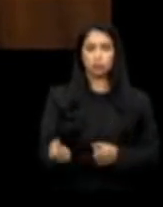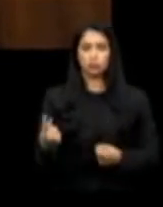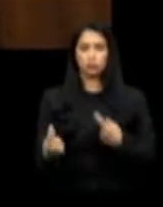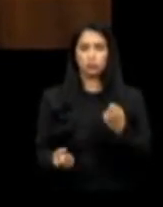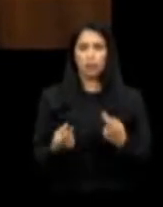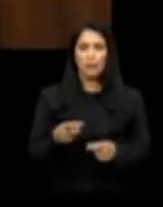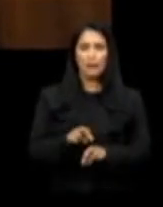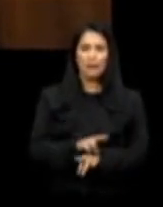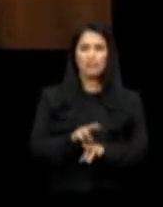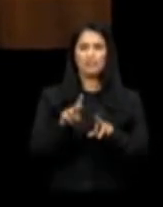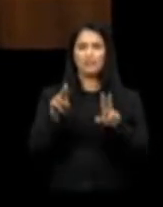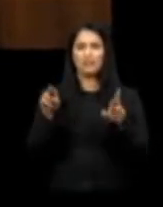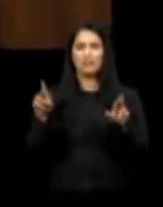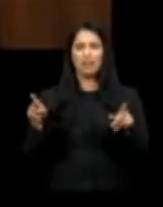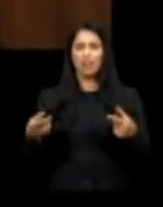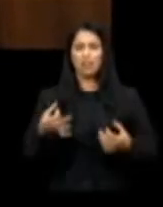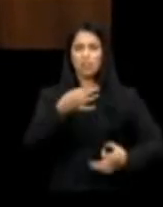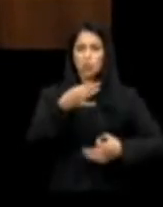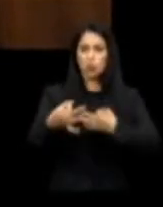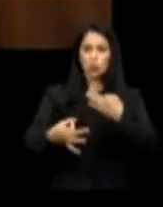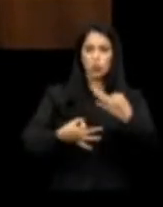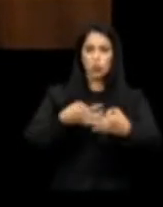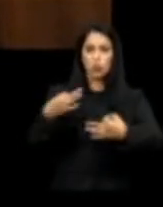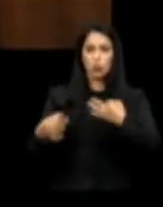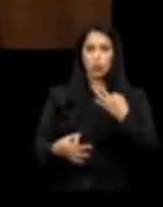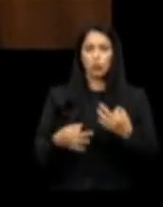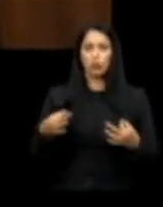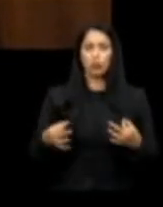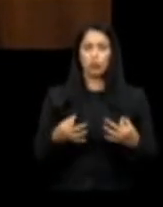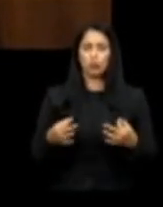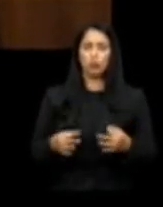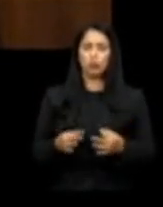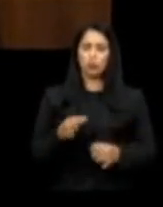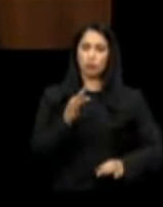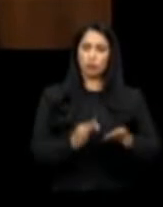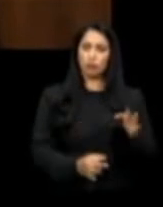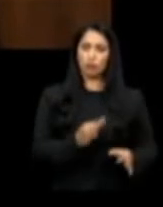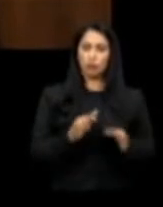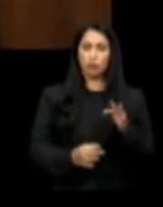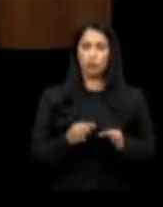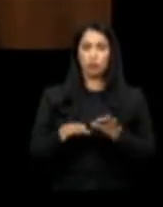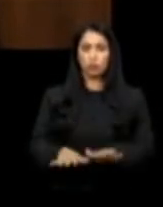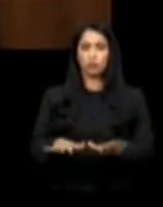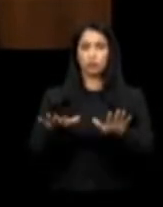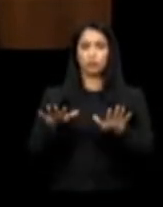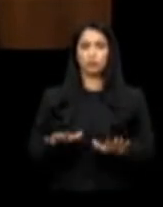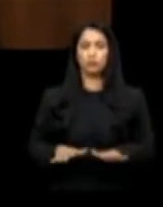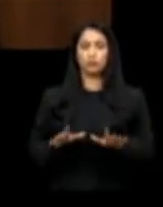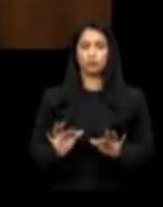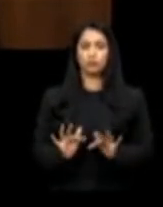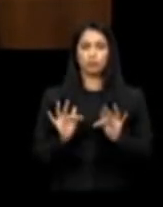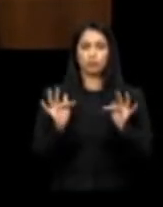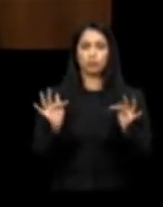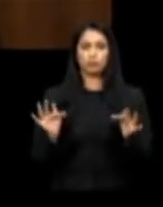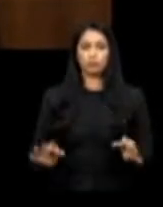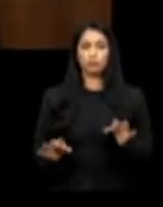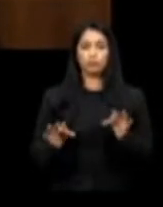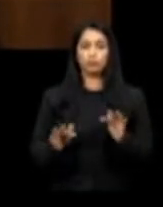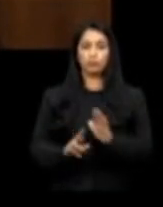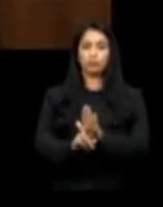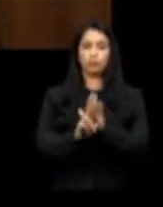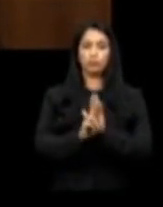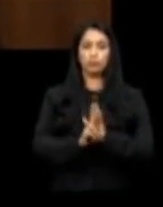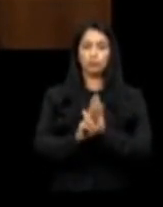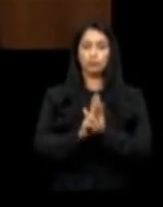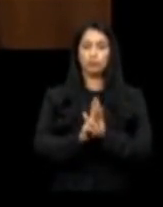mas sim de várias linhas de argumentação da jurisprudência do tribunal, que já na decisão do microcenso, com recurso à